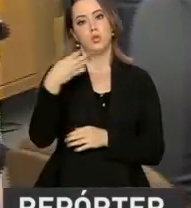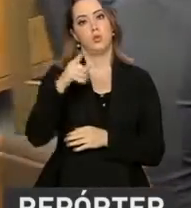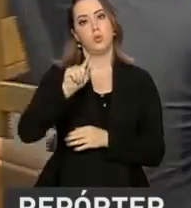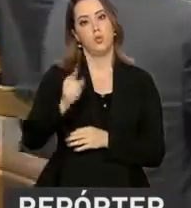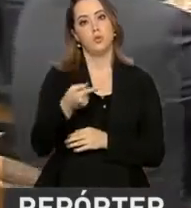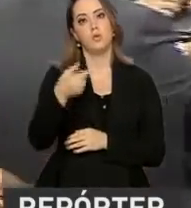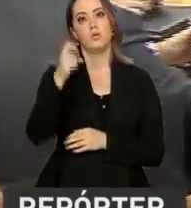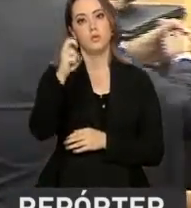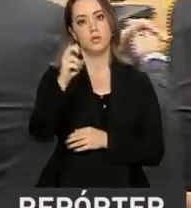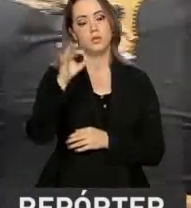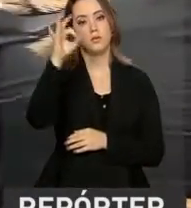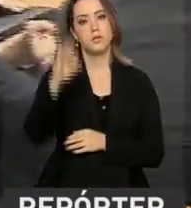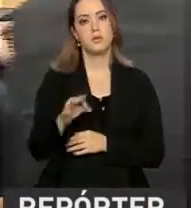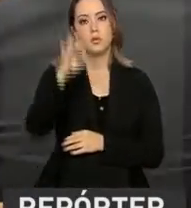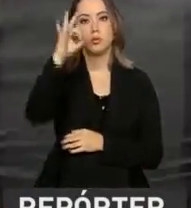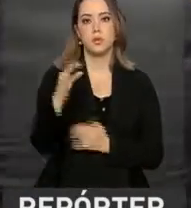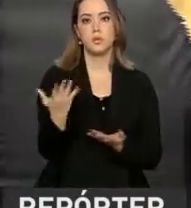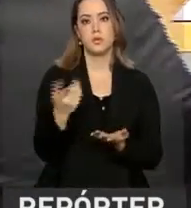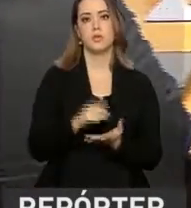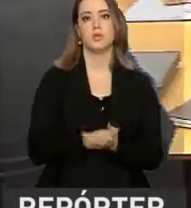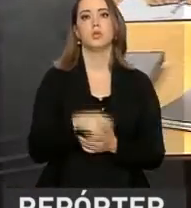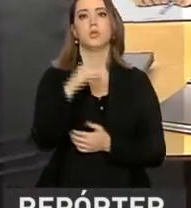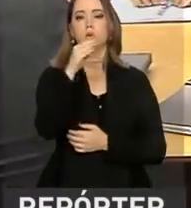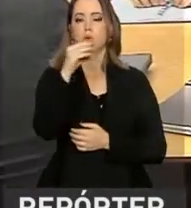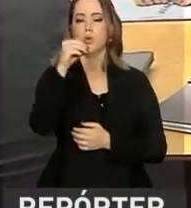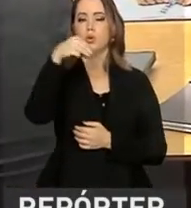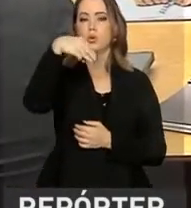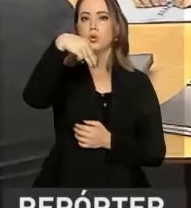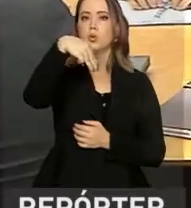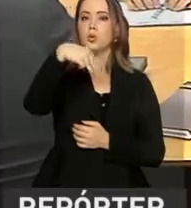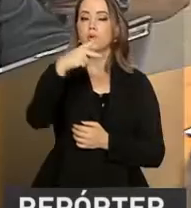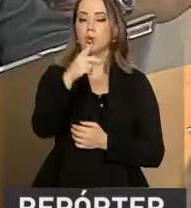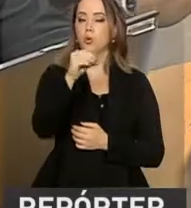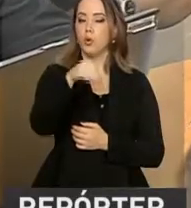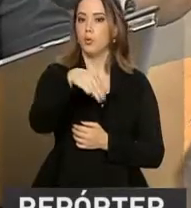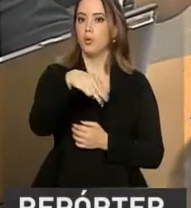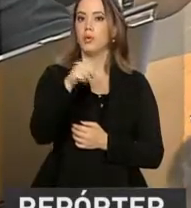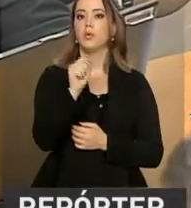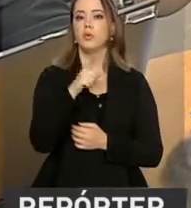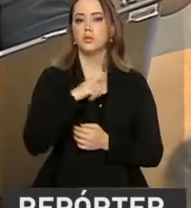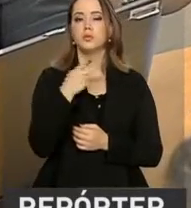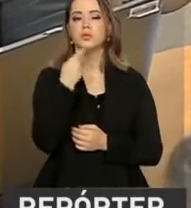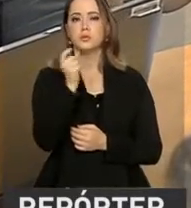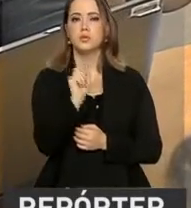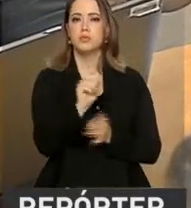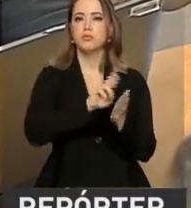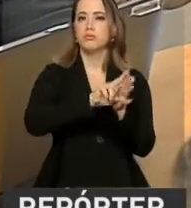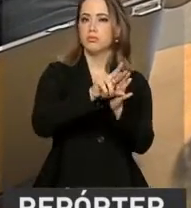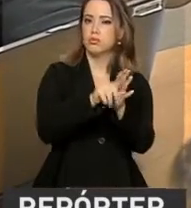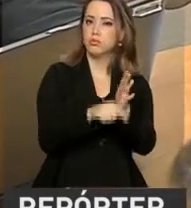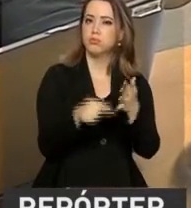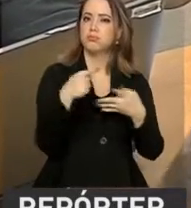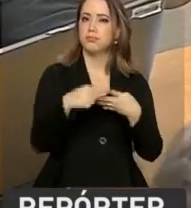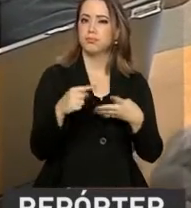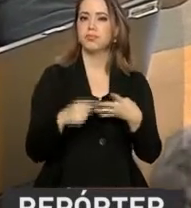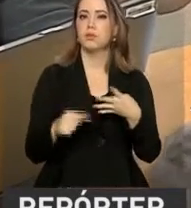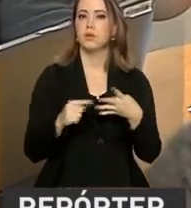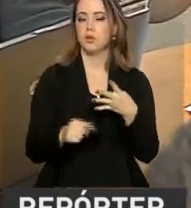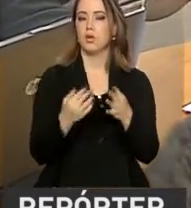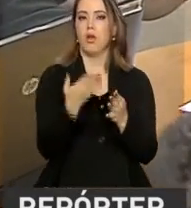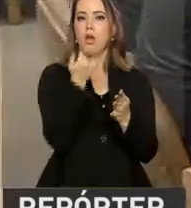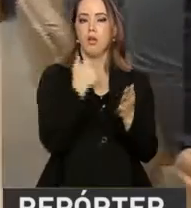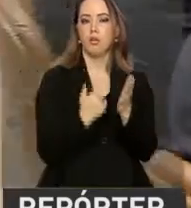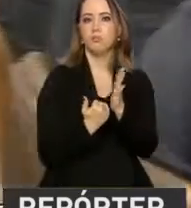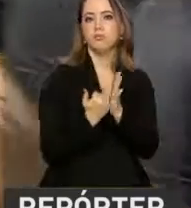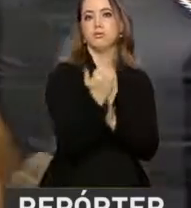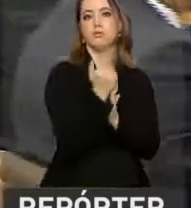comitê identificou alguns pontos que ainda preocupam com relação à inflação, como a alta do preço dos alimentos, as incertezas com relação